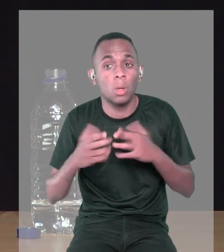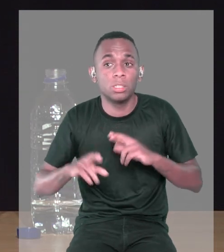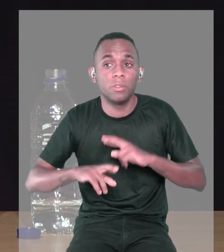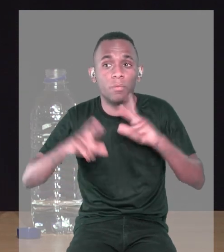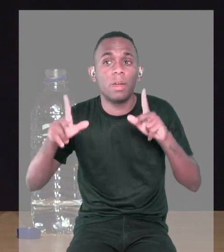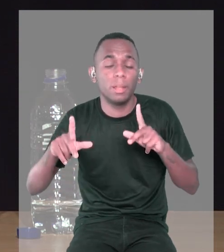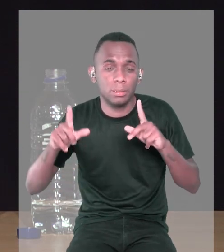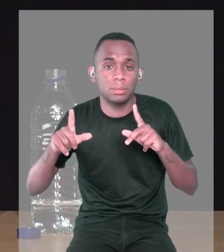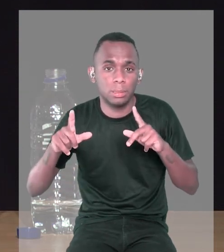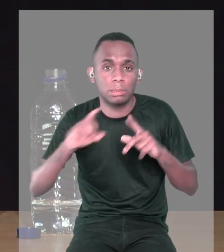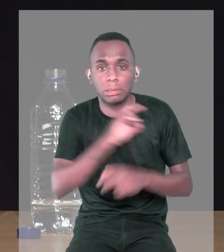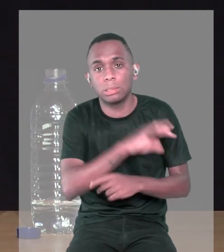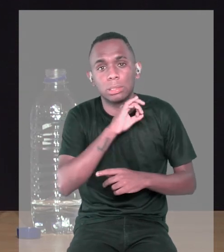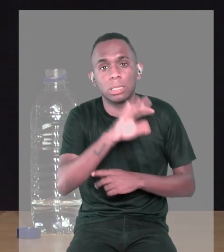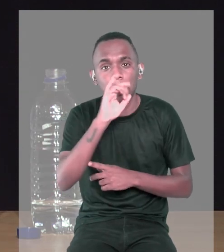sentido.